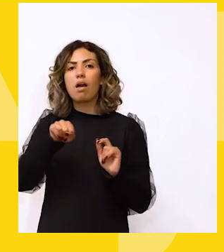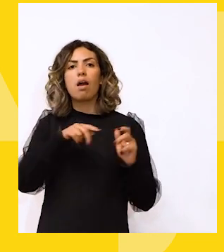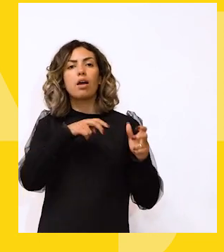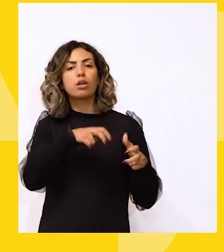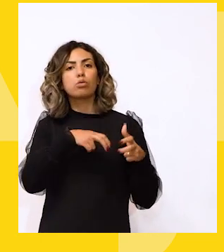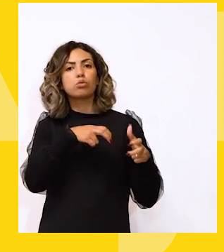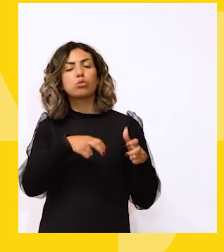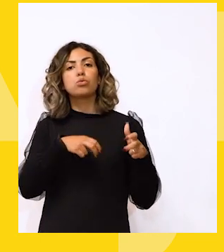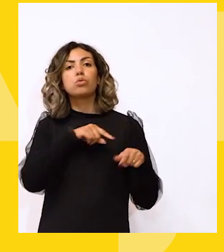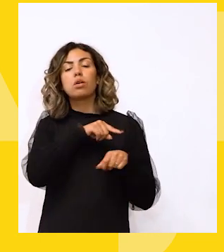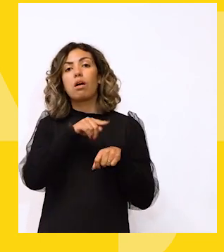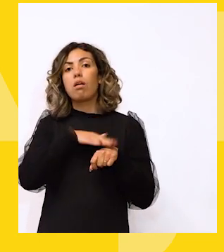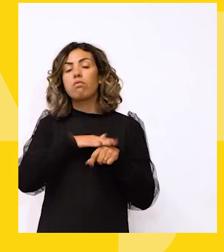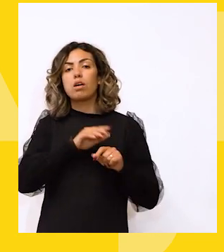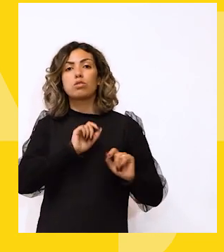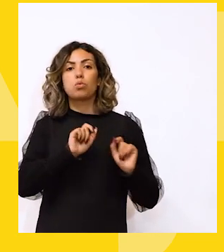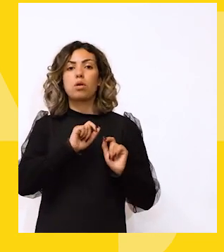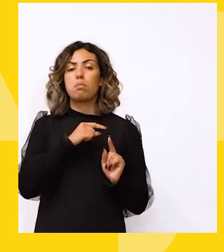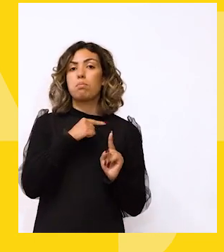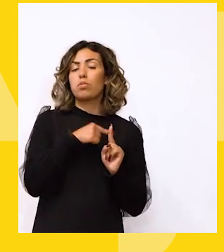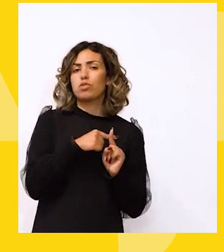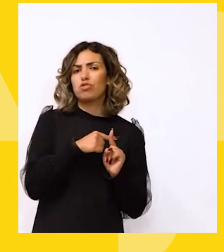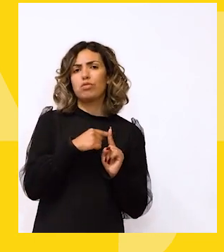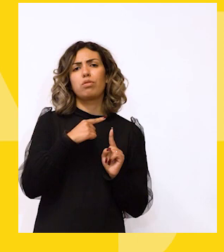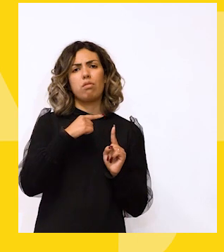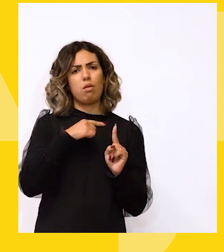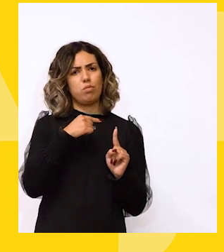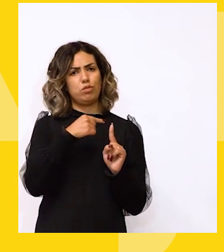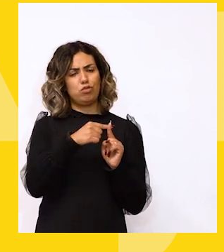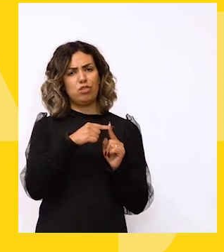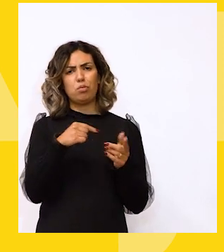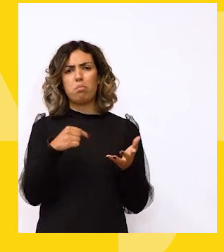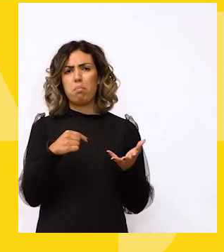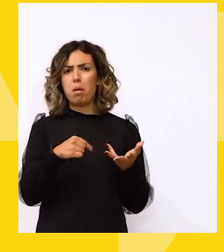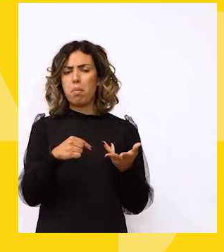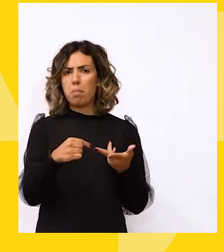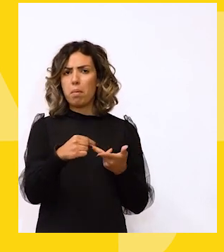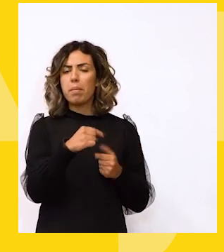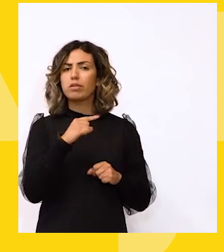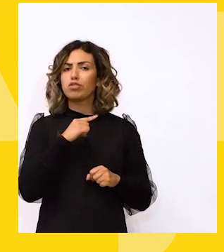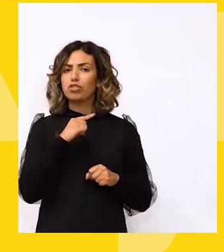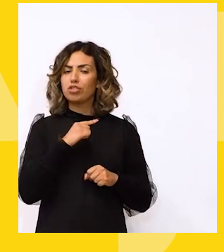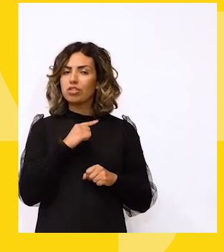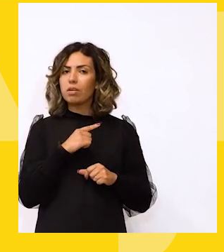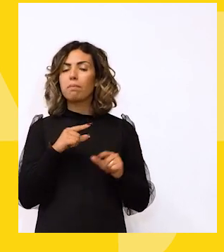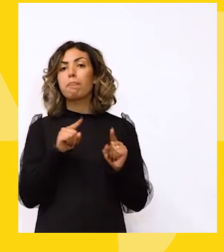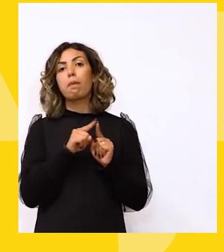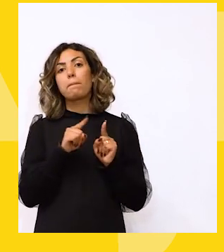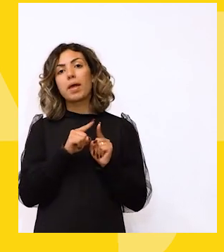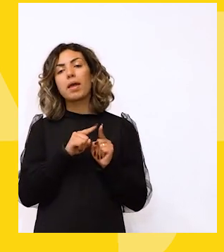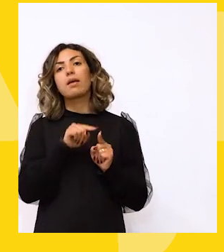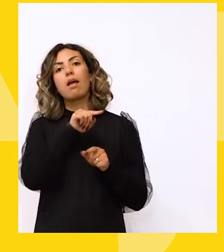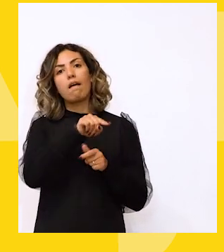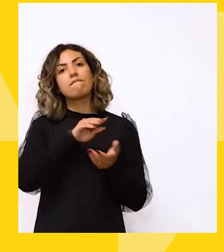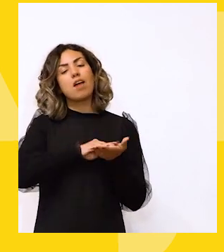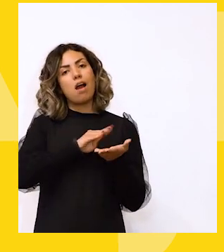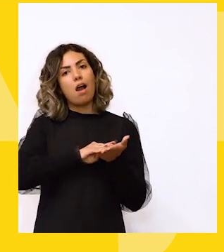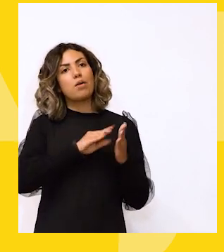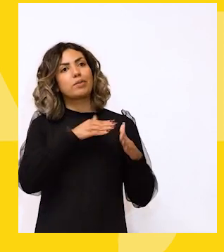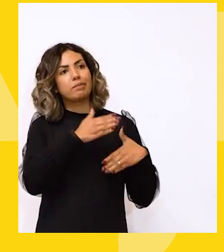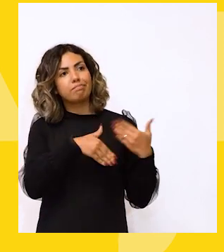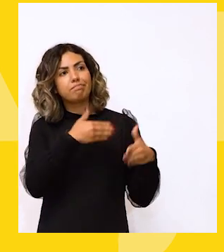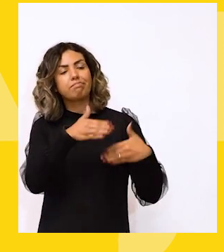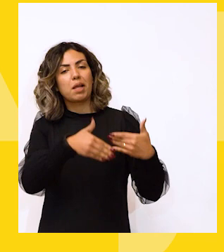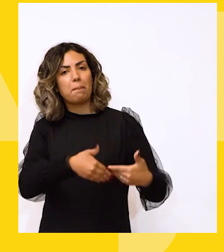pecuária tem feito de positivo Tem várias coisas positivas obviamente tem coisas conforme disse anteriormente a serem desenvolvidas e